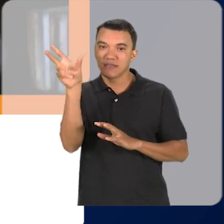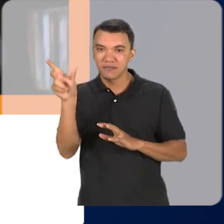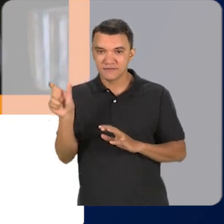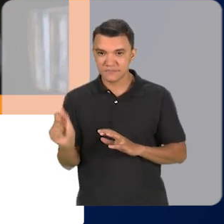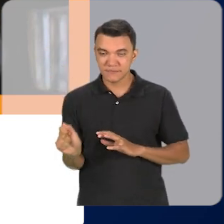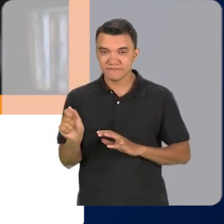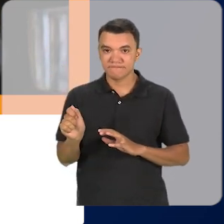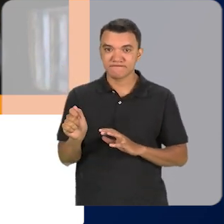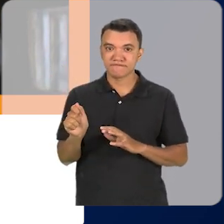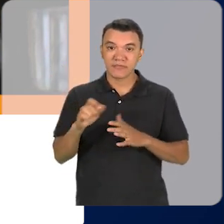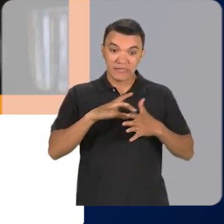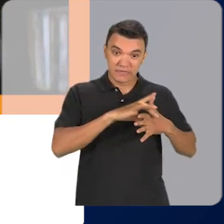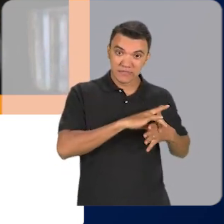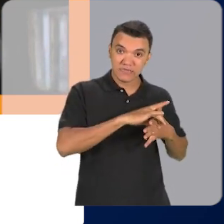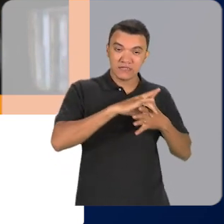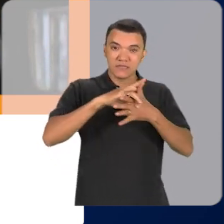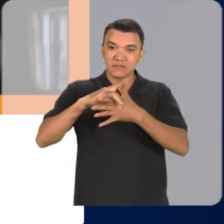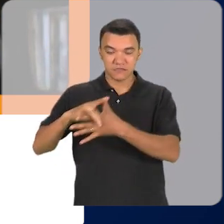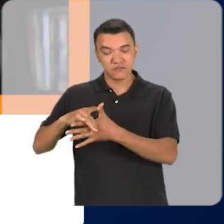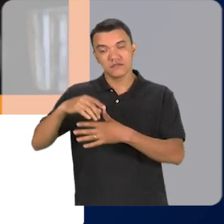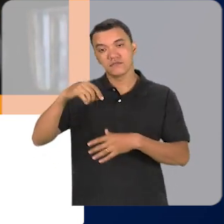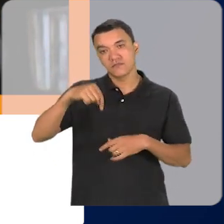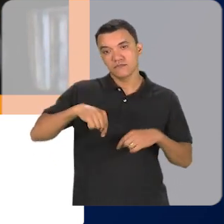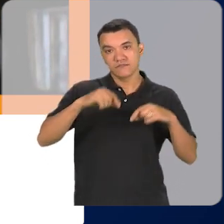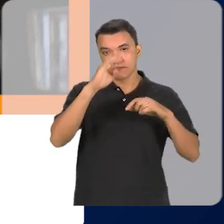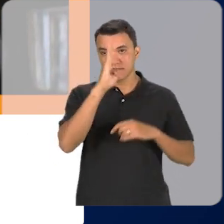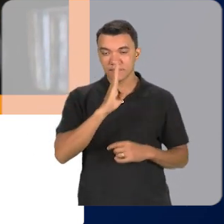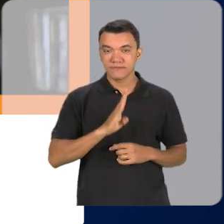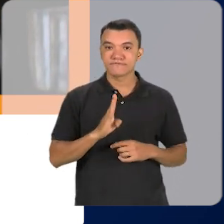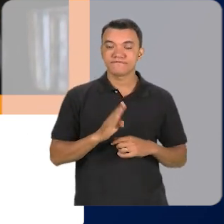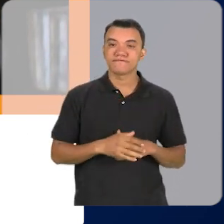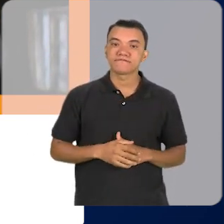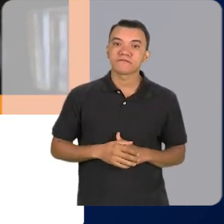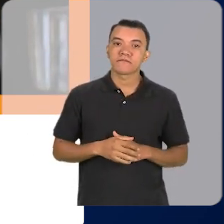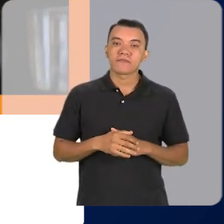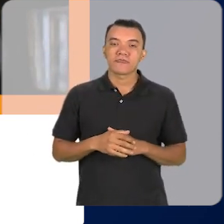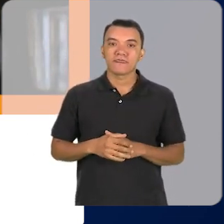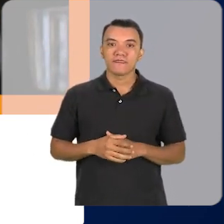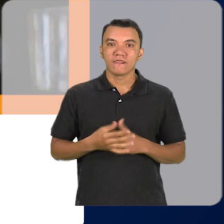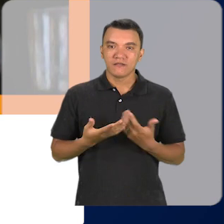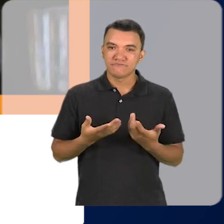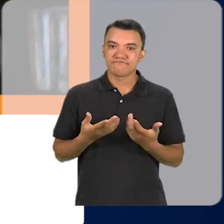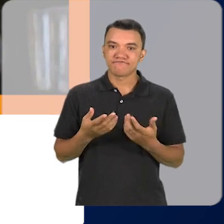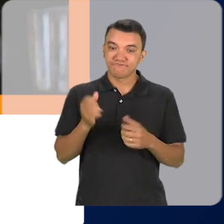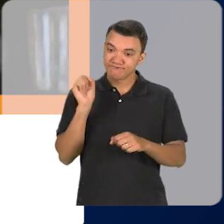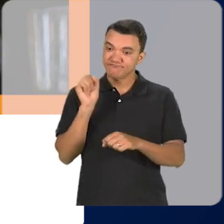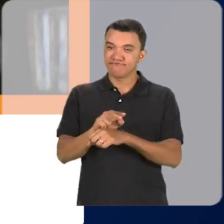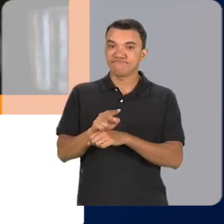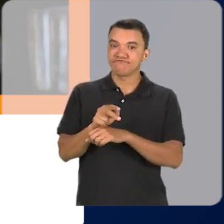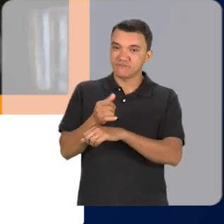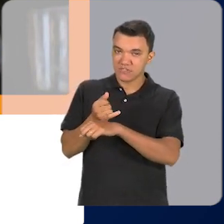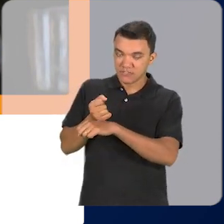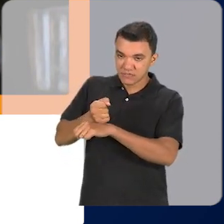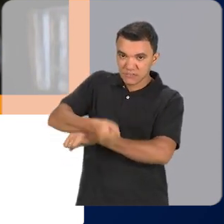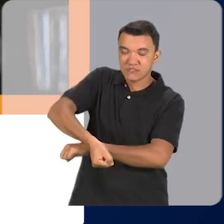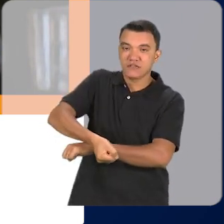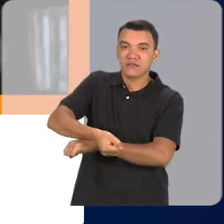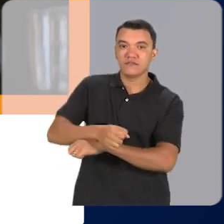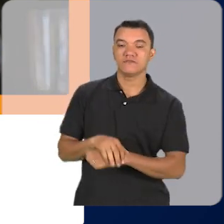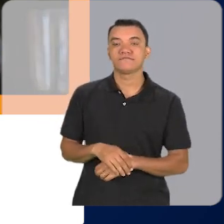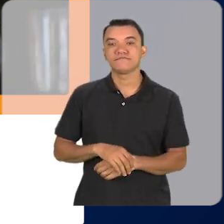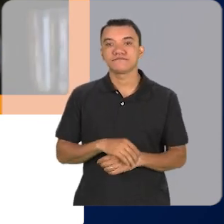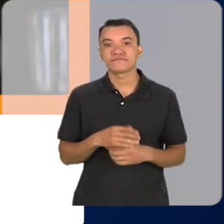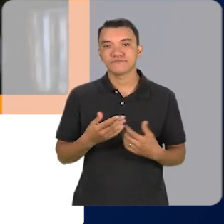africanos trazidos, né, para o Brasil, e escravizados, né, portanto, e